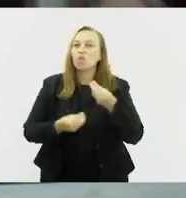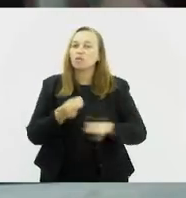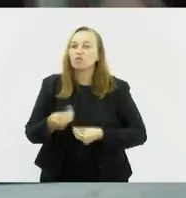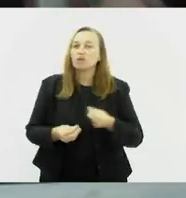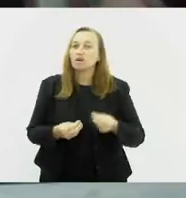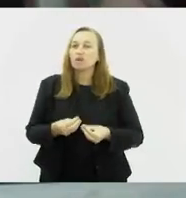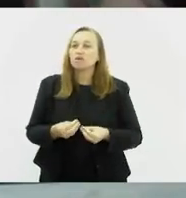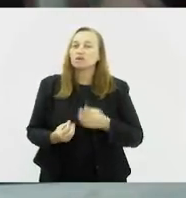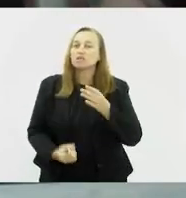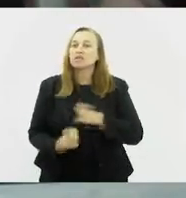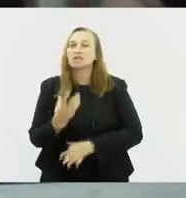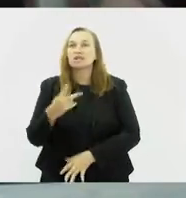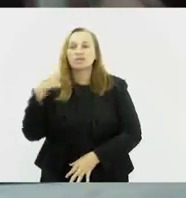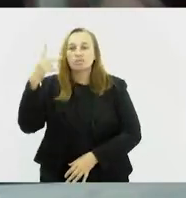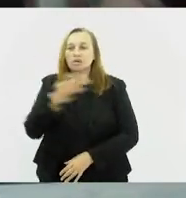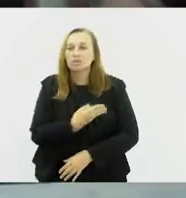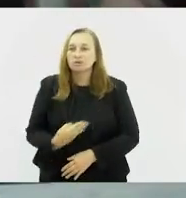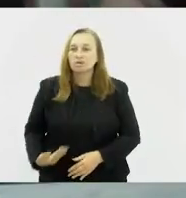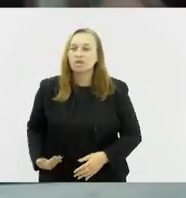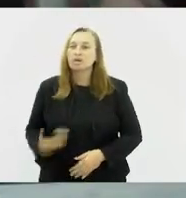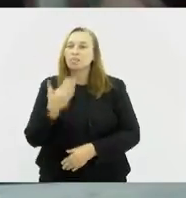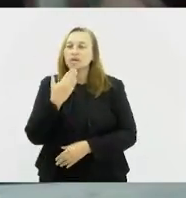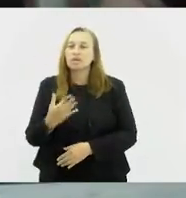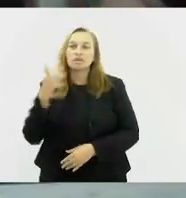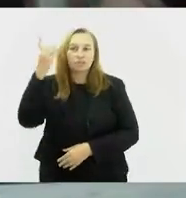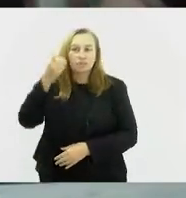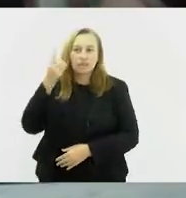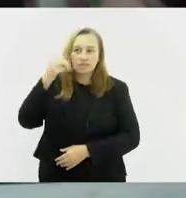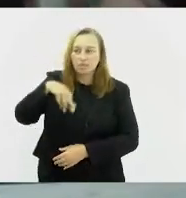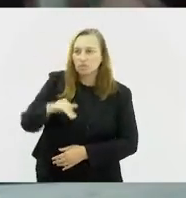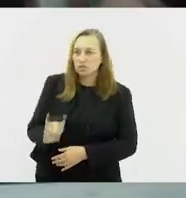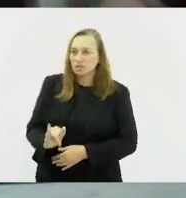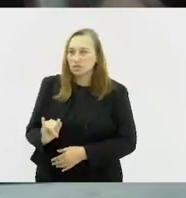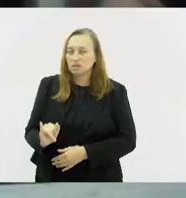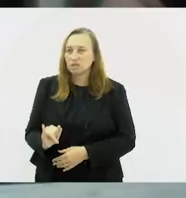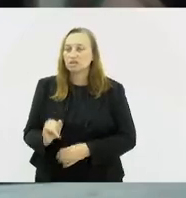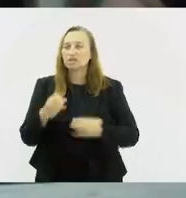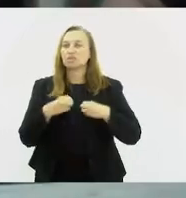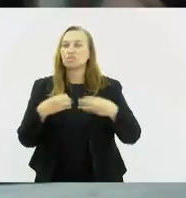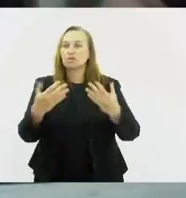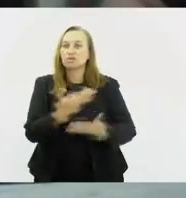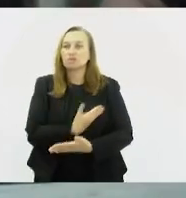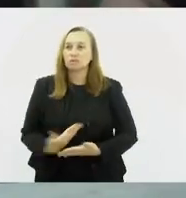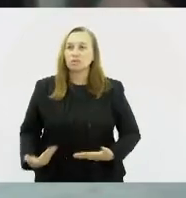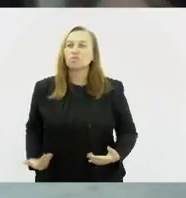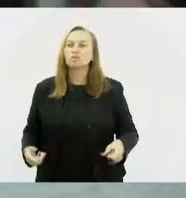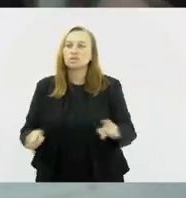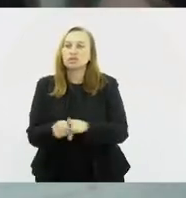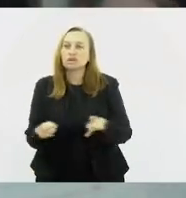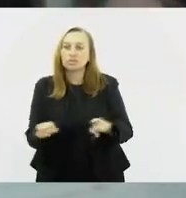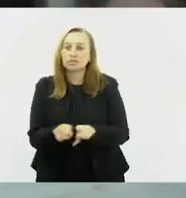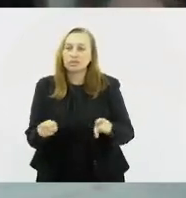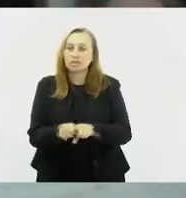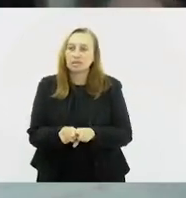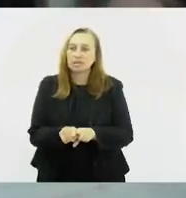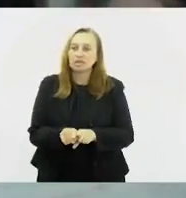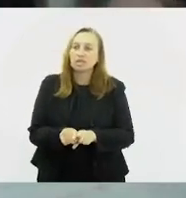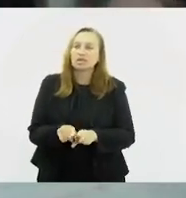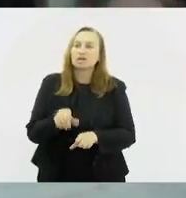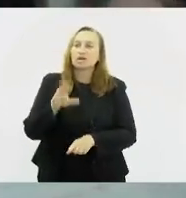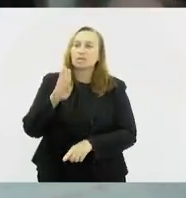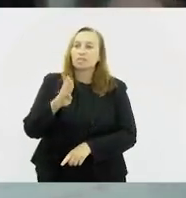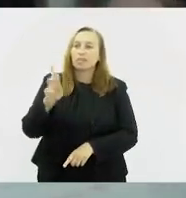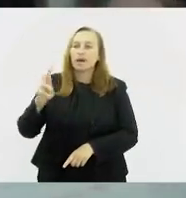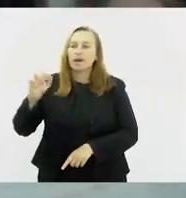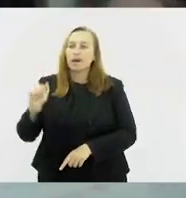pessoa idosa e pedir ao deputado Munir que promova uma audiência pública também na Câmara de Barra do Piraí, para que a